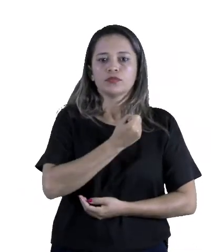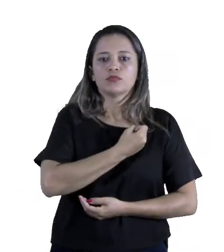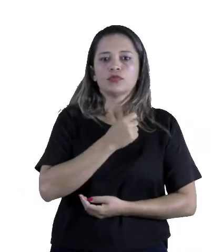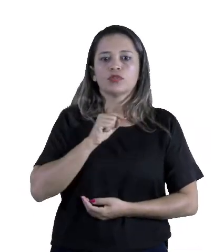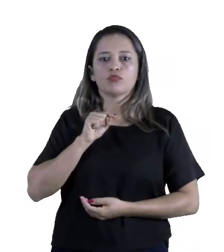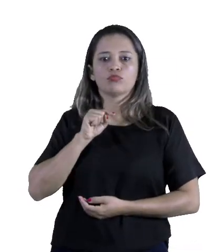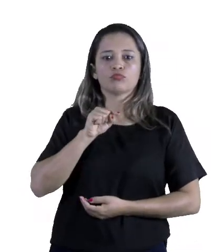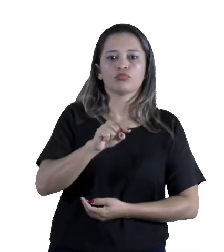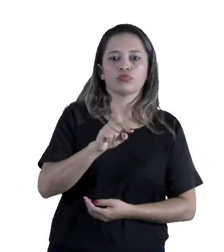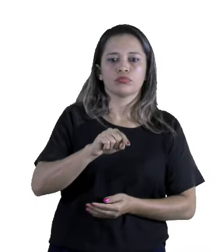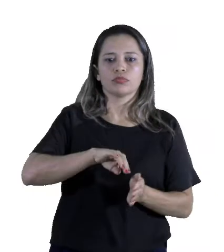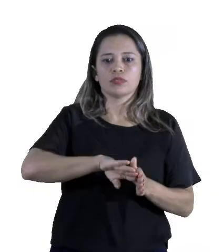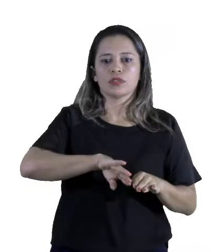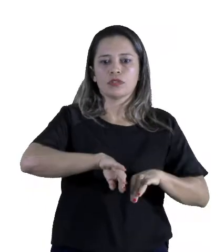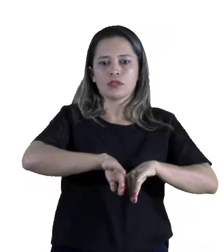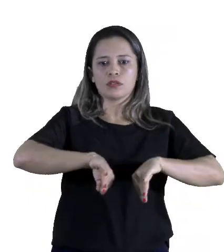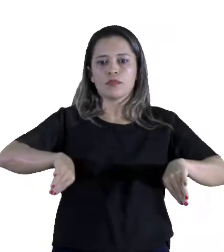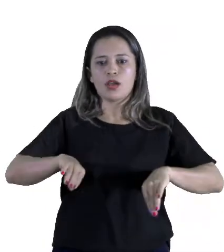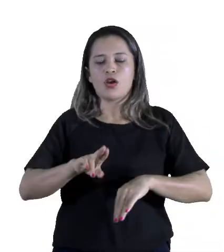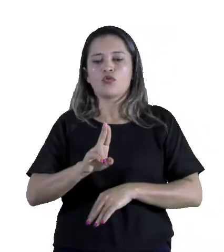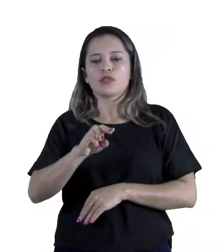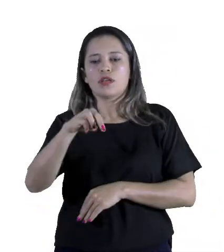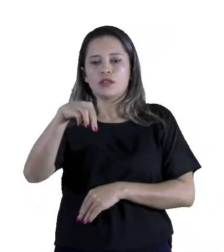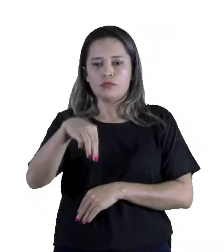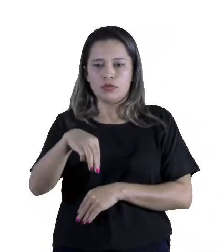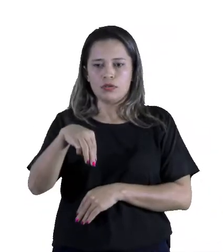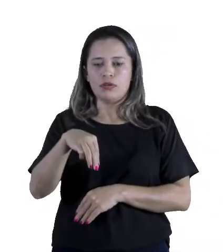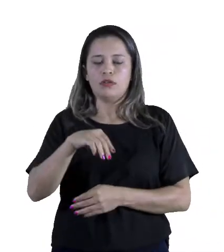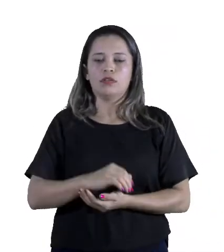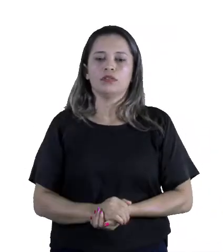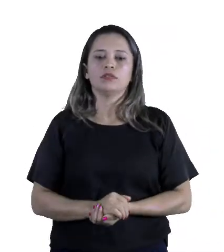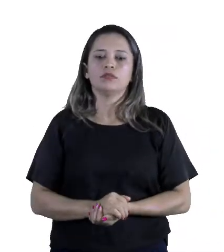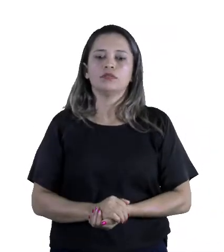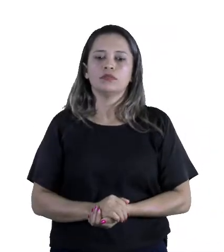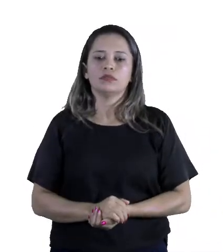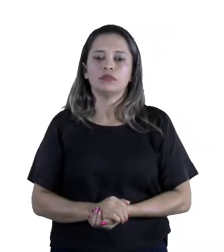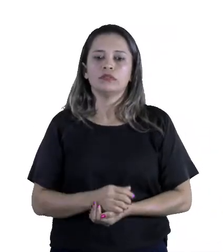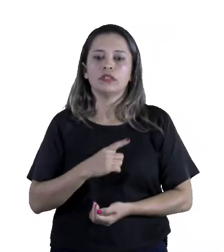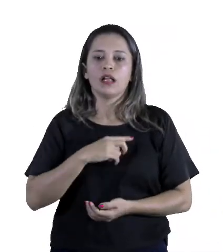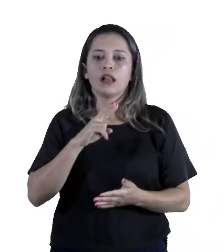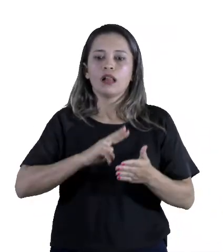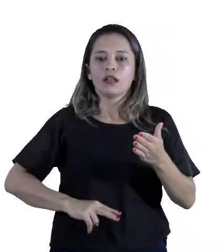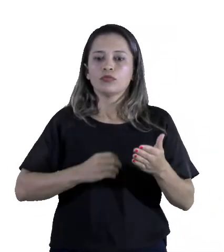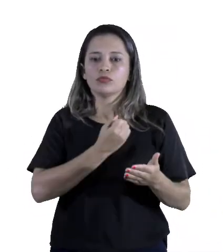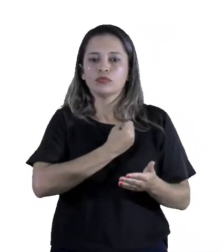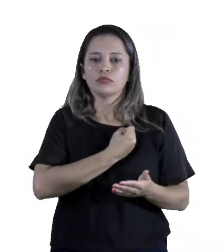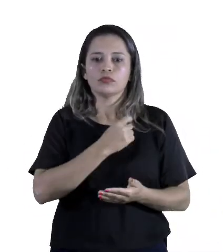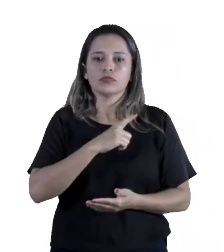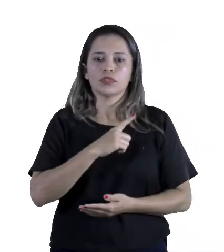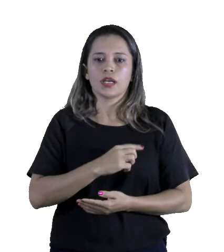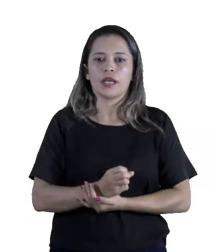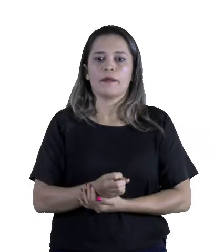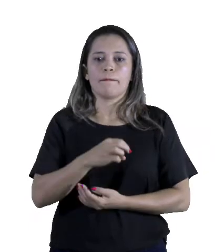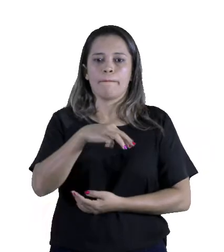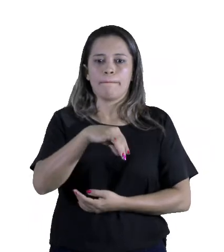pontinho que separa a unidade de milhar, né, das centenas. Lendo esse número eu tenho